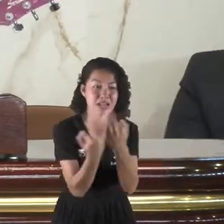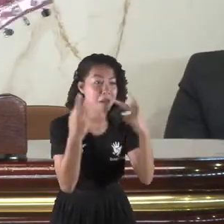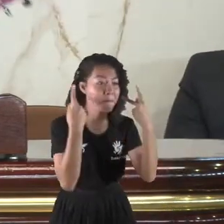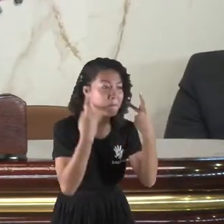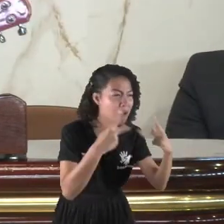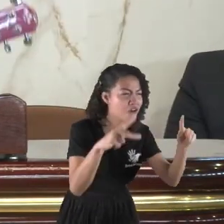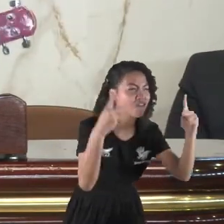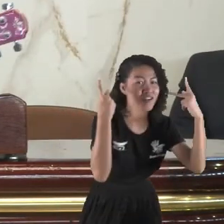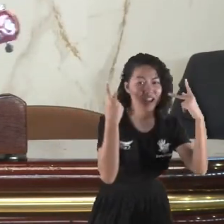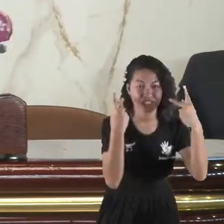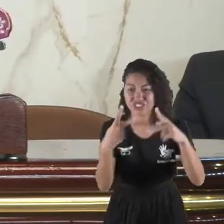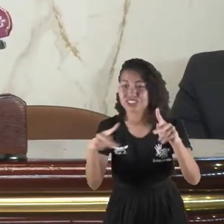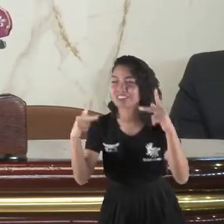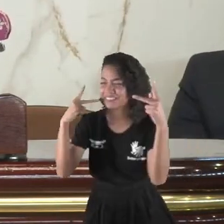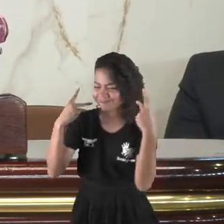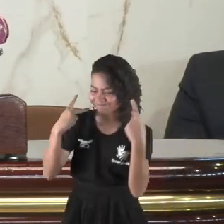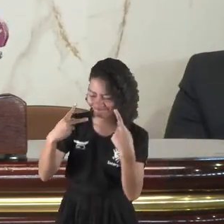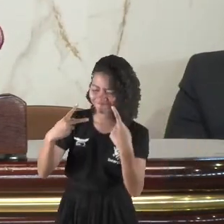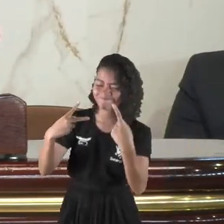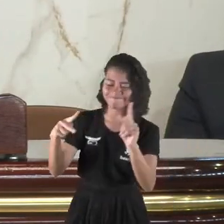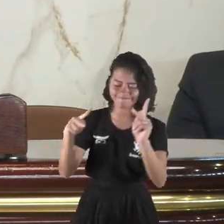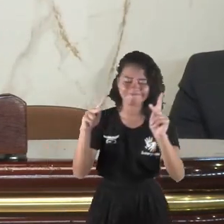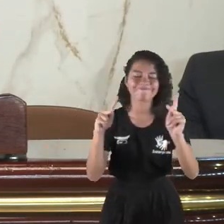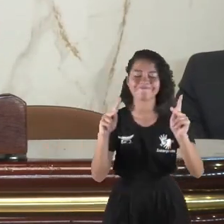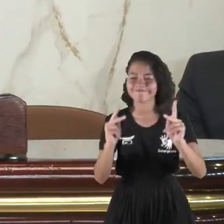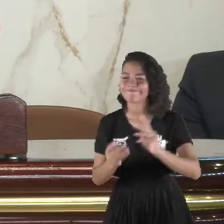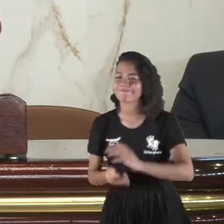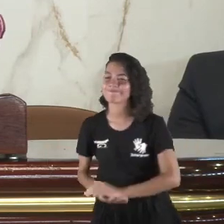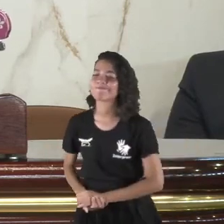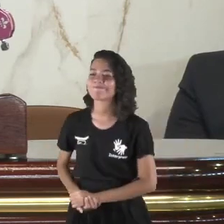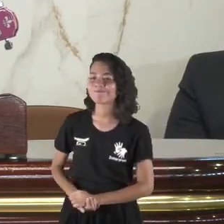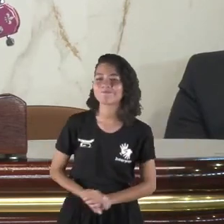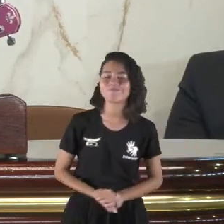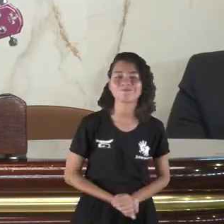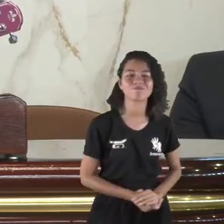vossos filhos? Onde estão as vossas filhas?